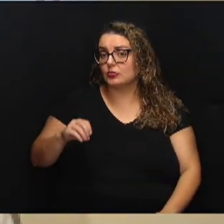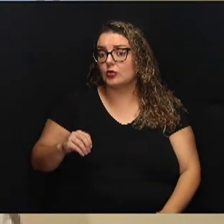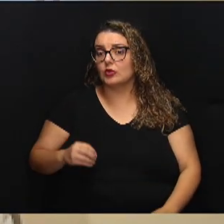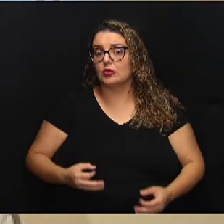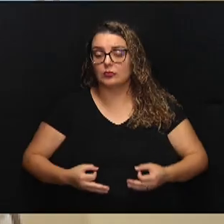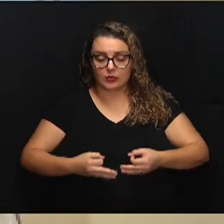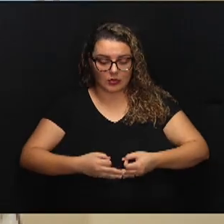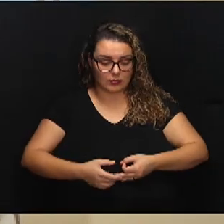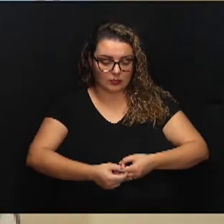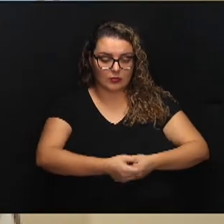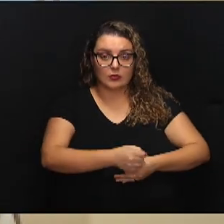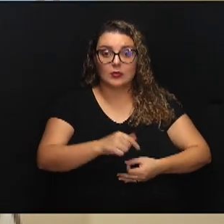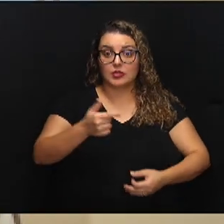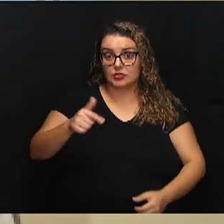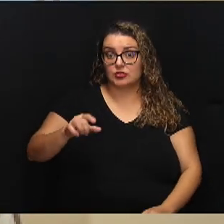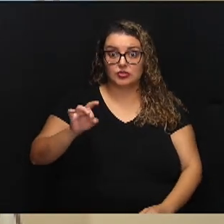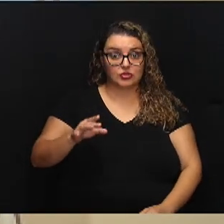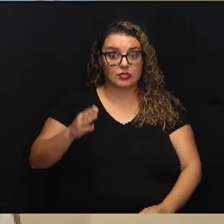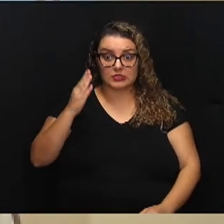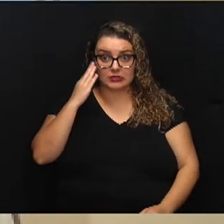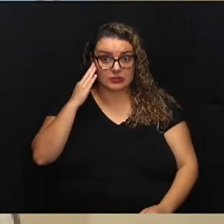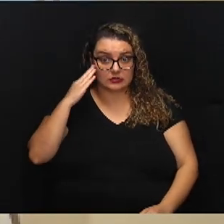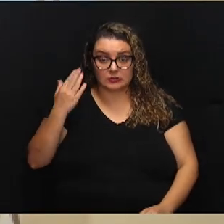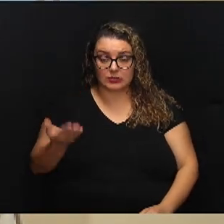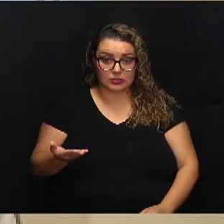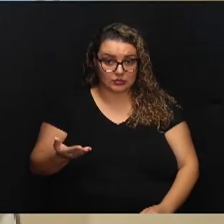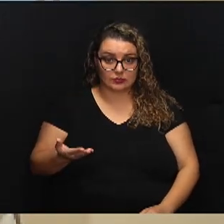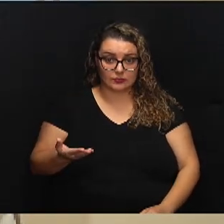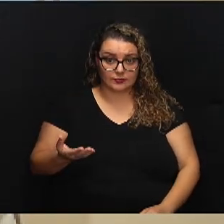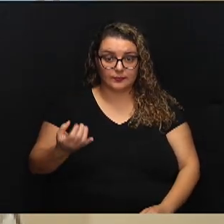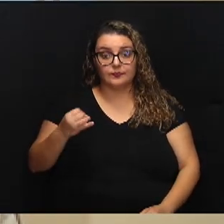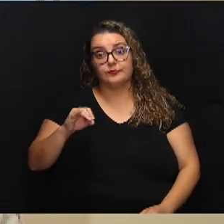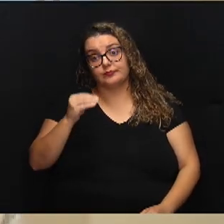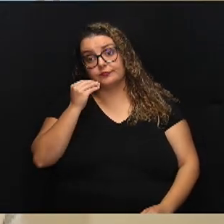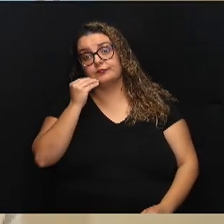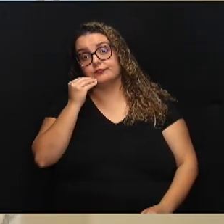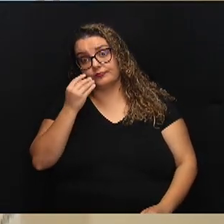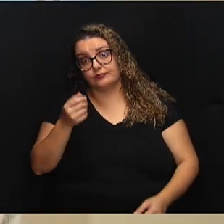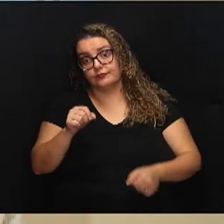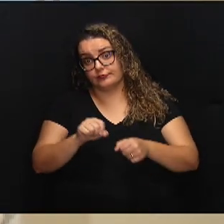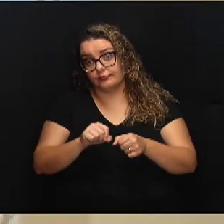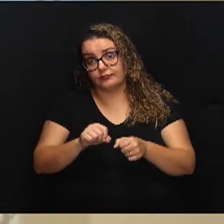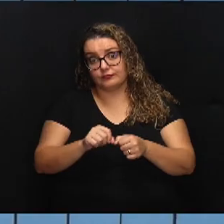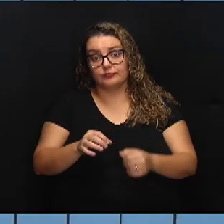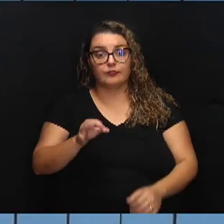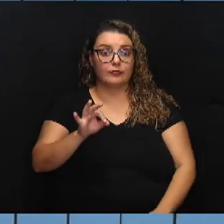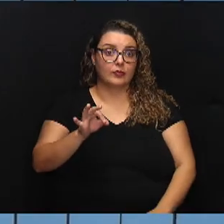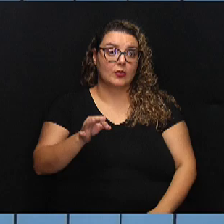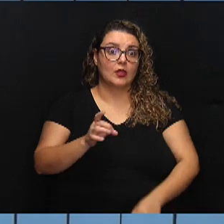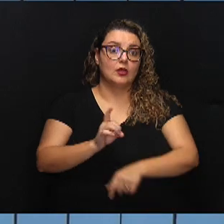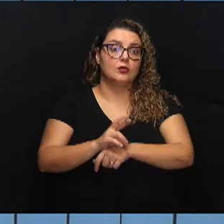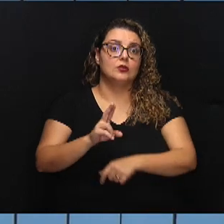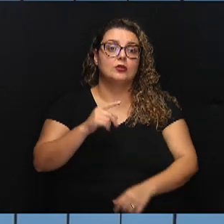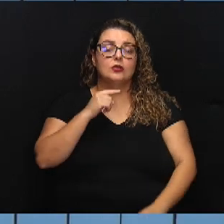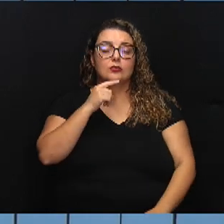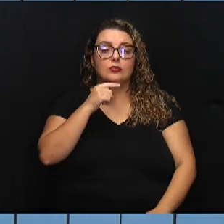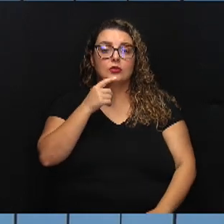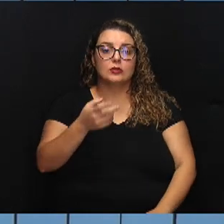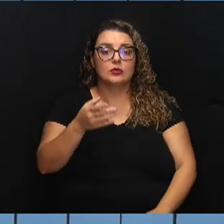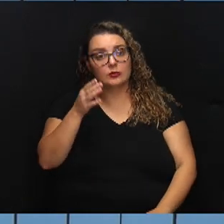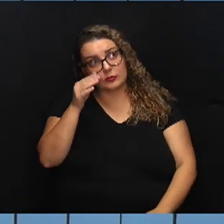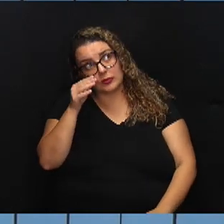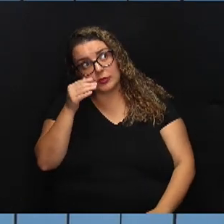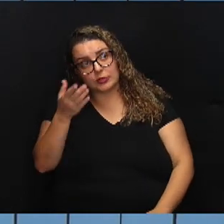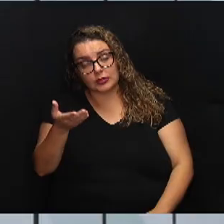ovário. Mas, de novo, a gente só vai saber isso se fizer a testagem. Exatamente. Doutor, uma dúvida, né? Uma